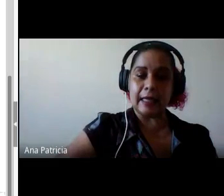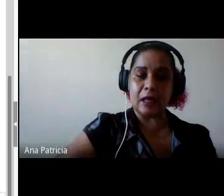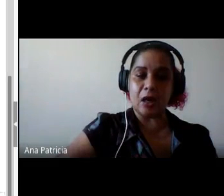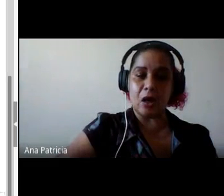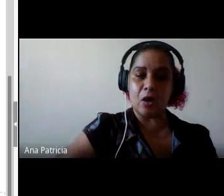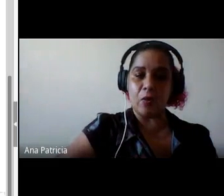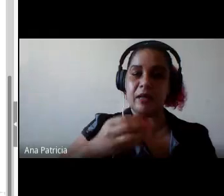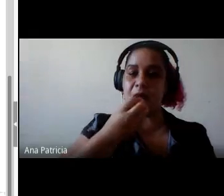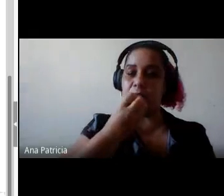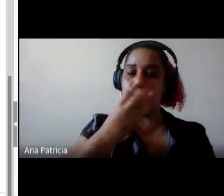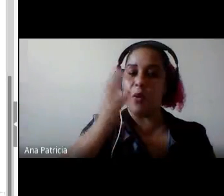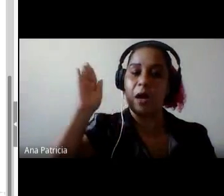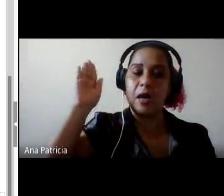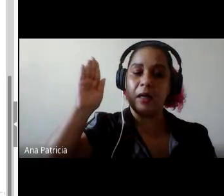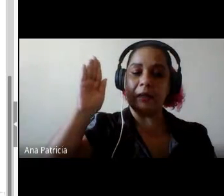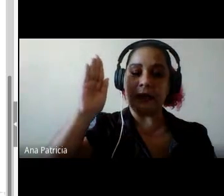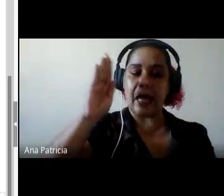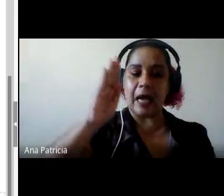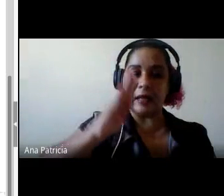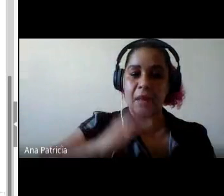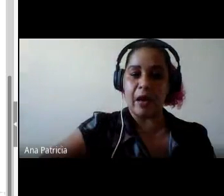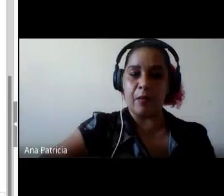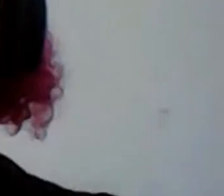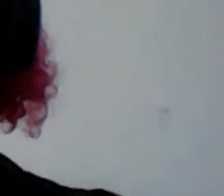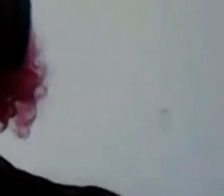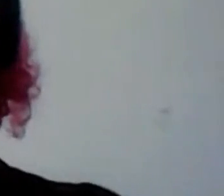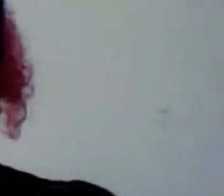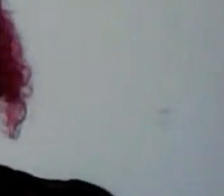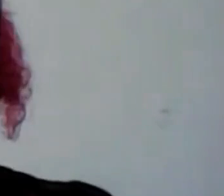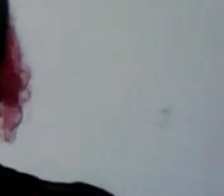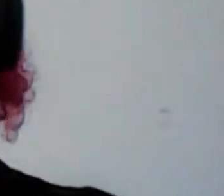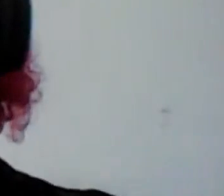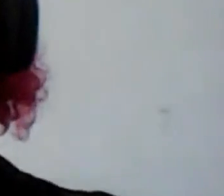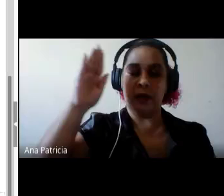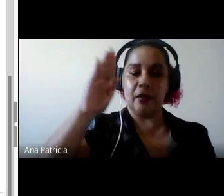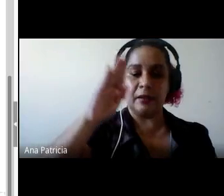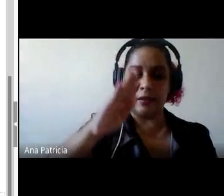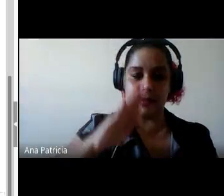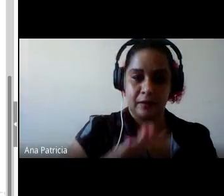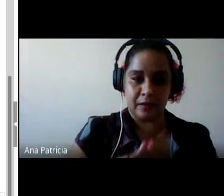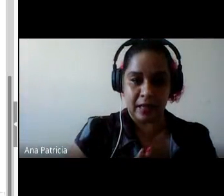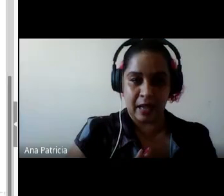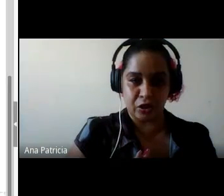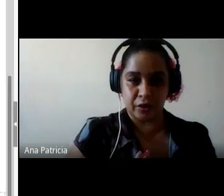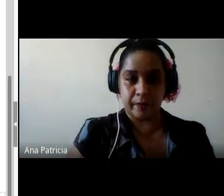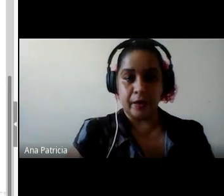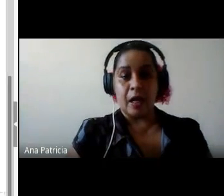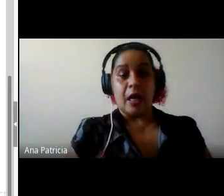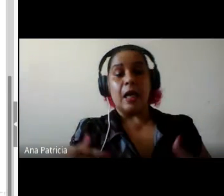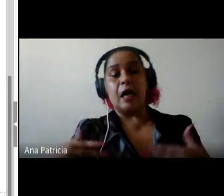tarde, aqui, ó, com o braço de lado. Boa tarde, que é o que a moça está usando. Boa